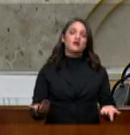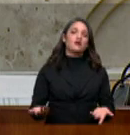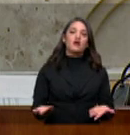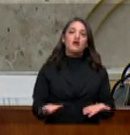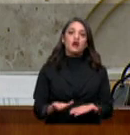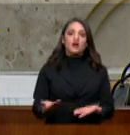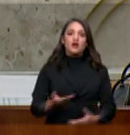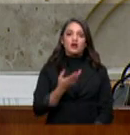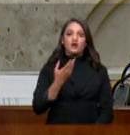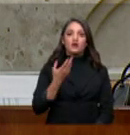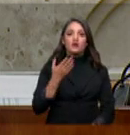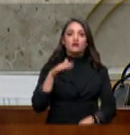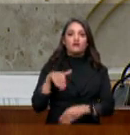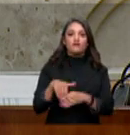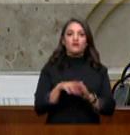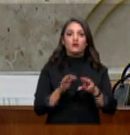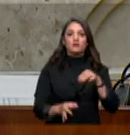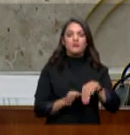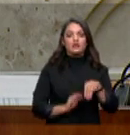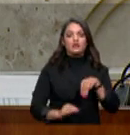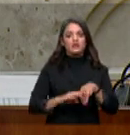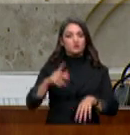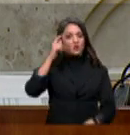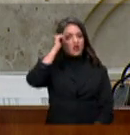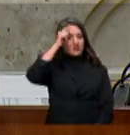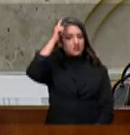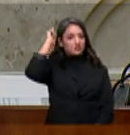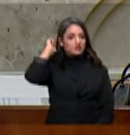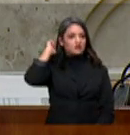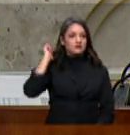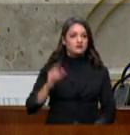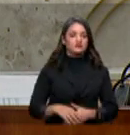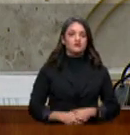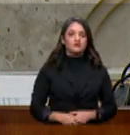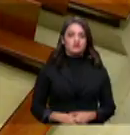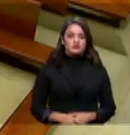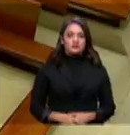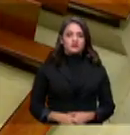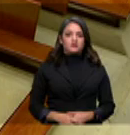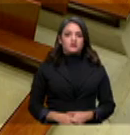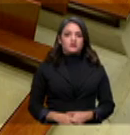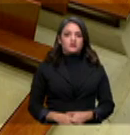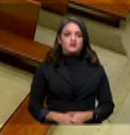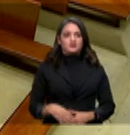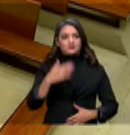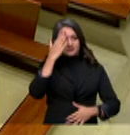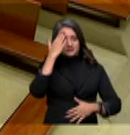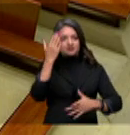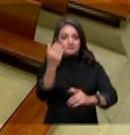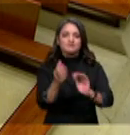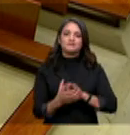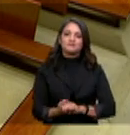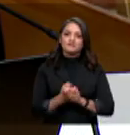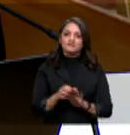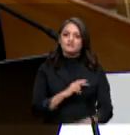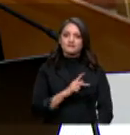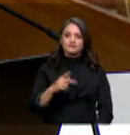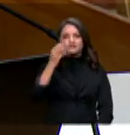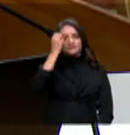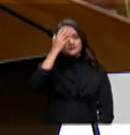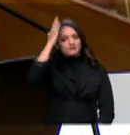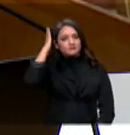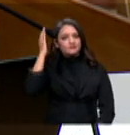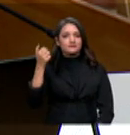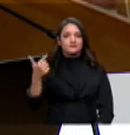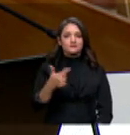agora a palavra à sua excelência, o ministro Alexandre Moraes. Obrigado, presidente. Cumprimento a vossa excelência, ministro Luiz Fux. Cumprimento a nossa vice-presidente. O